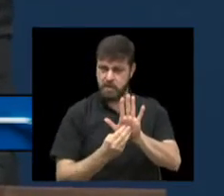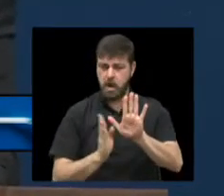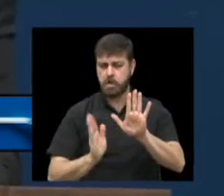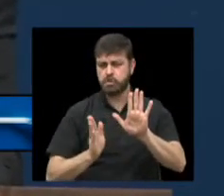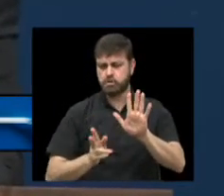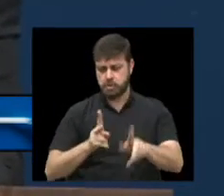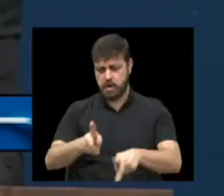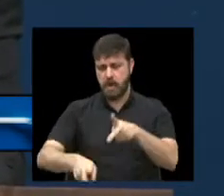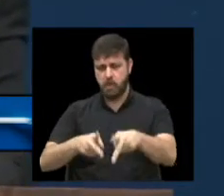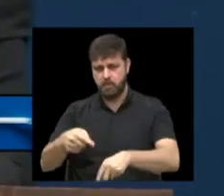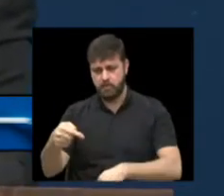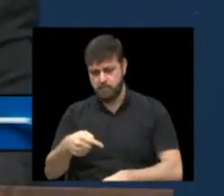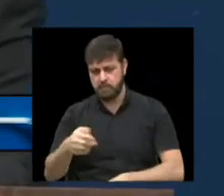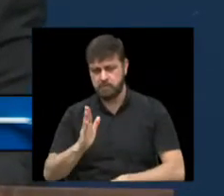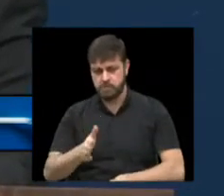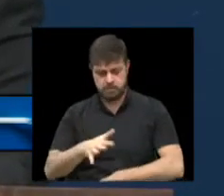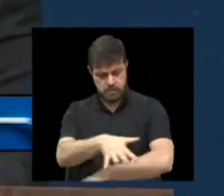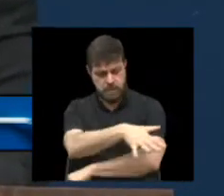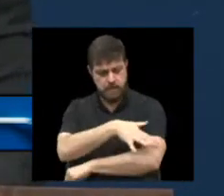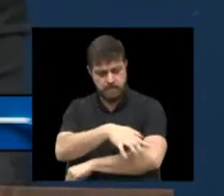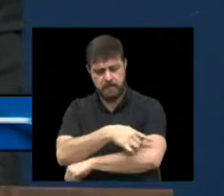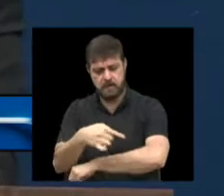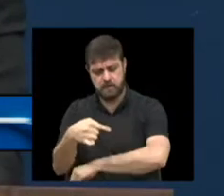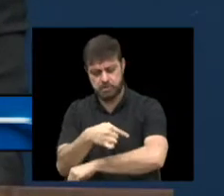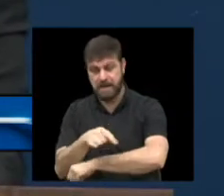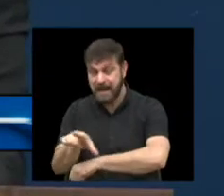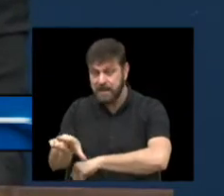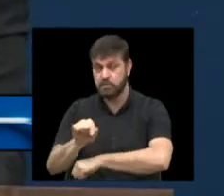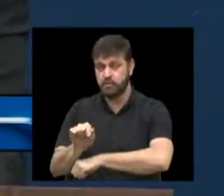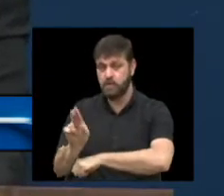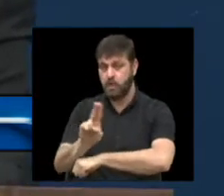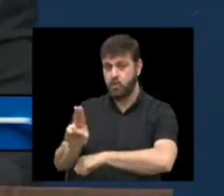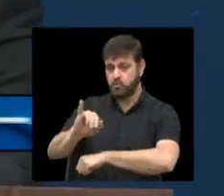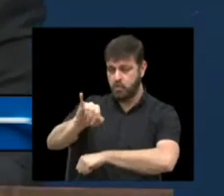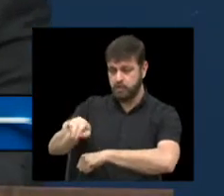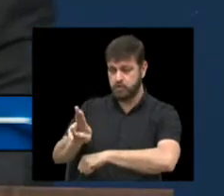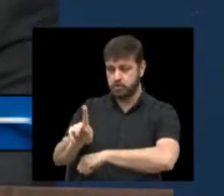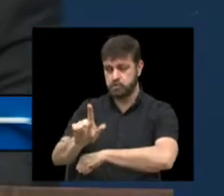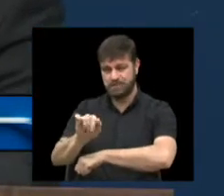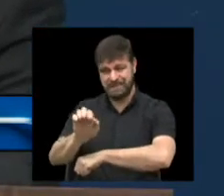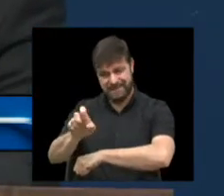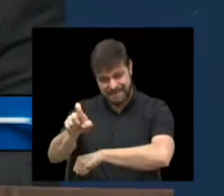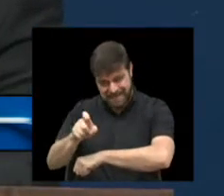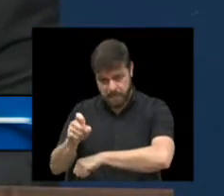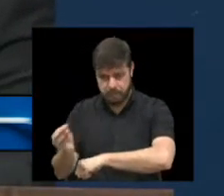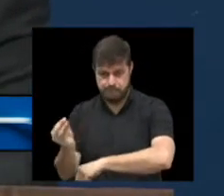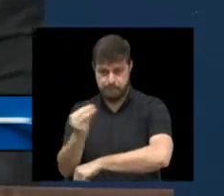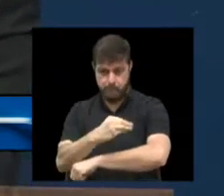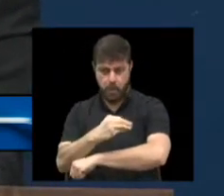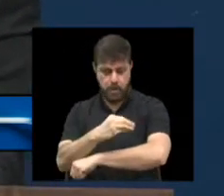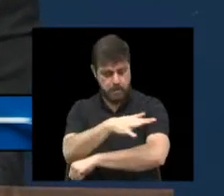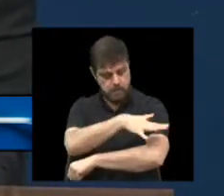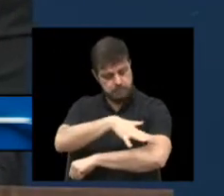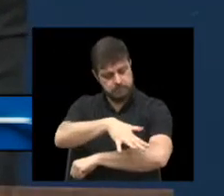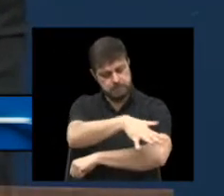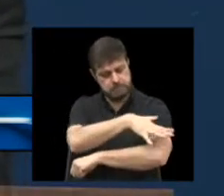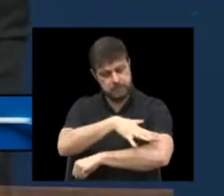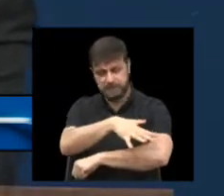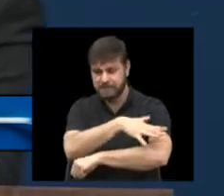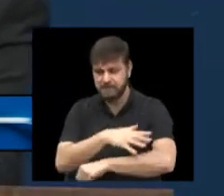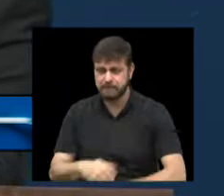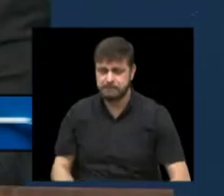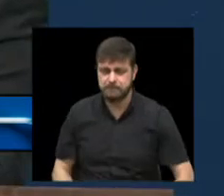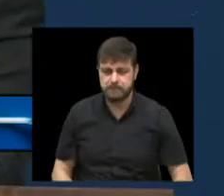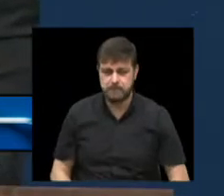população já tem chamado, né, como Praça Julier. Por isso, senhor presidente, senhor vereador Antônio